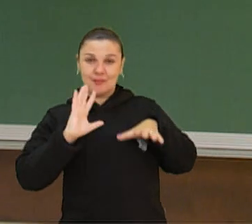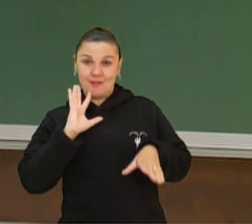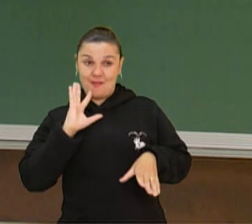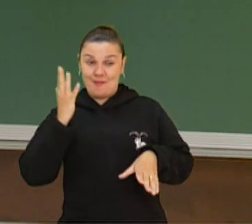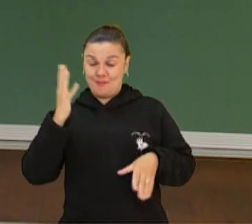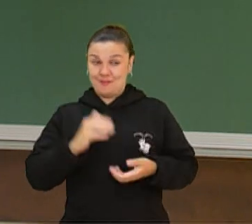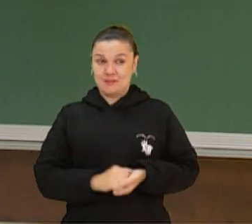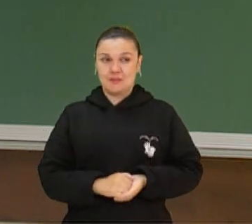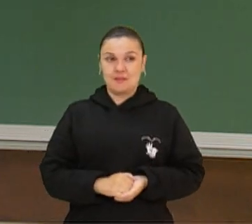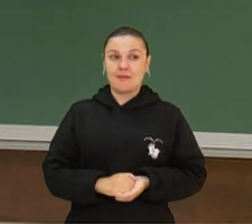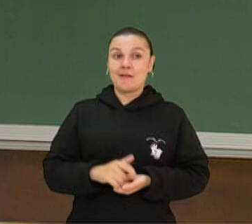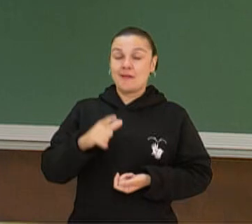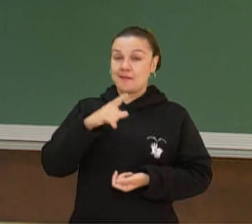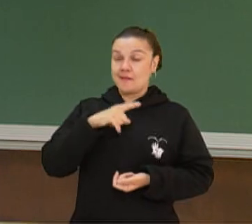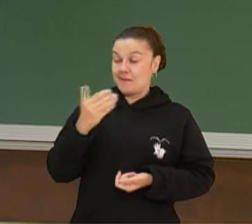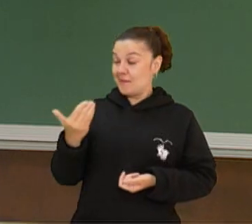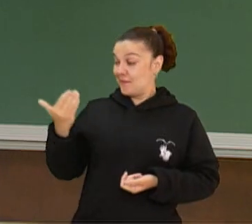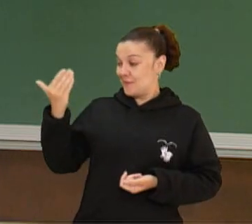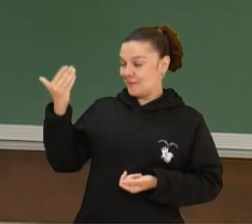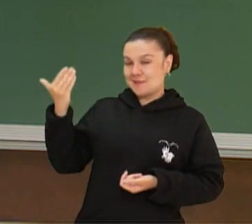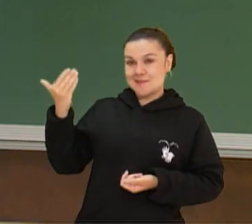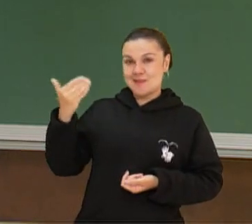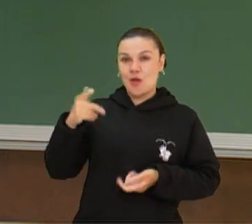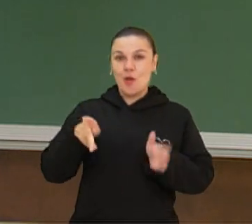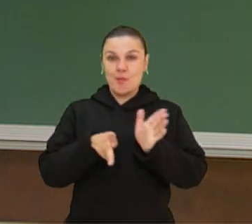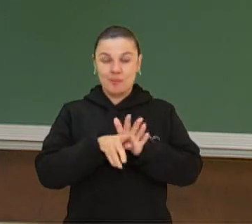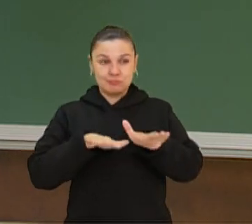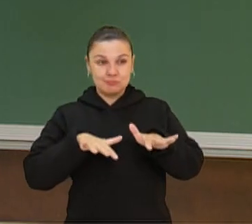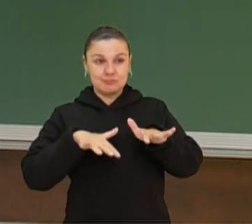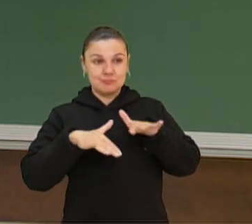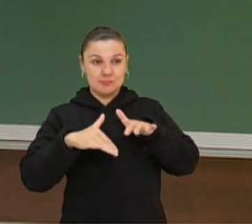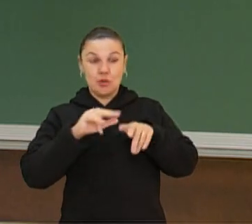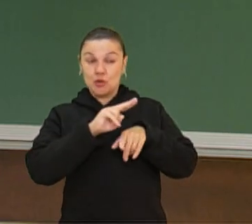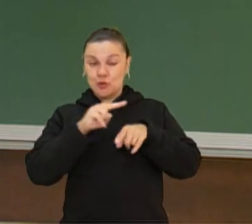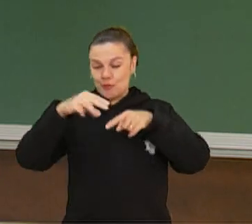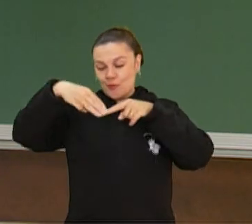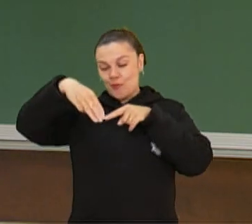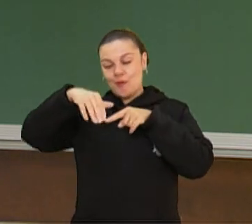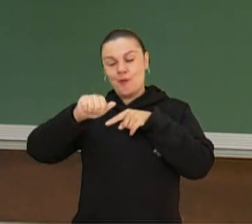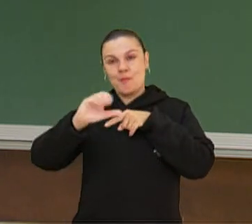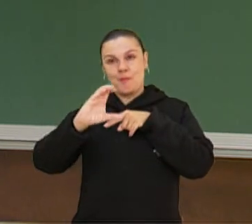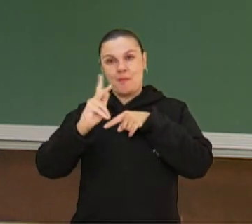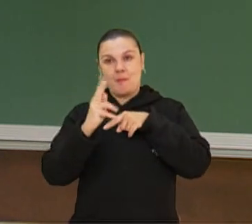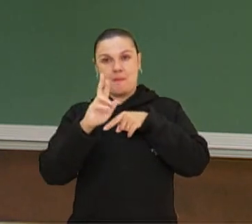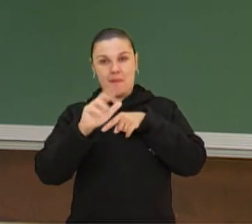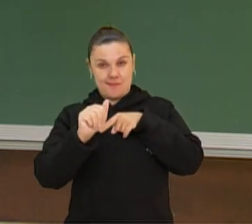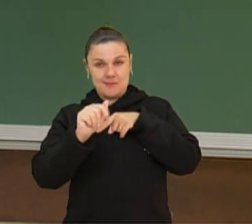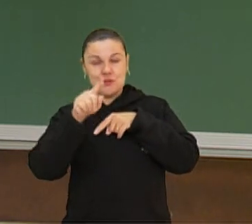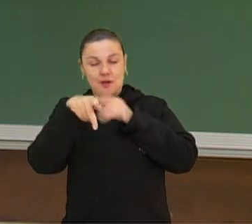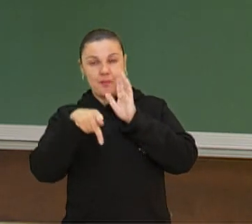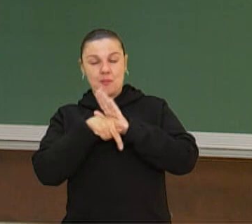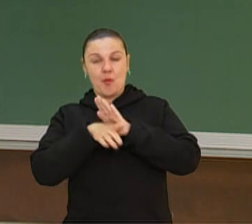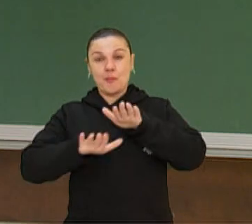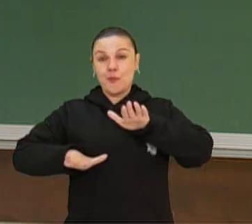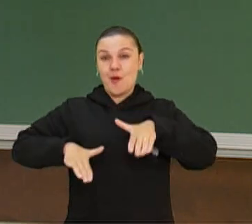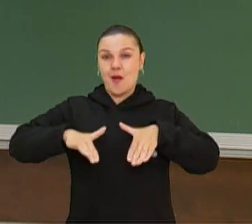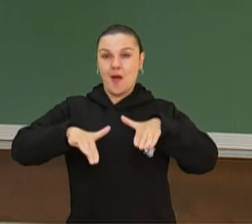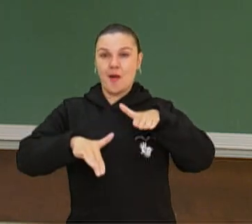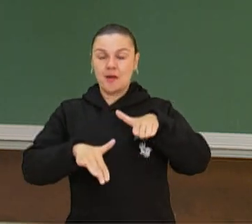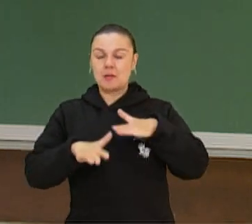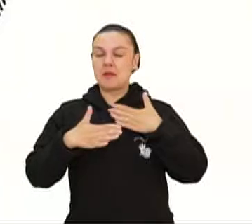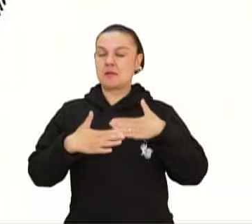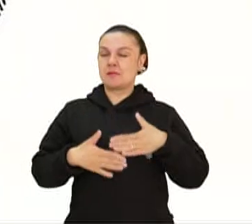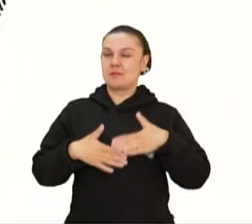lá? Então, eu vou trazer a locomoção que a gente vai chamar de marcha, ou um caminhar mais lento. Isso acontece quando o